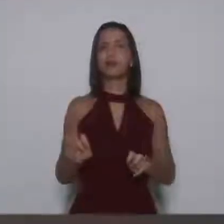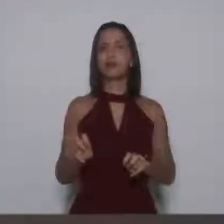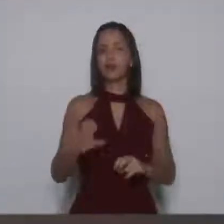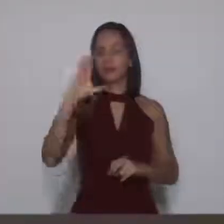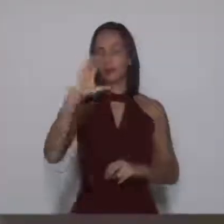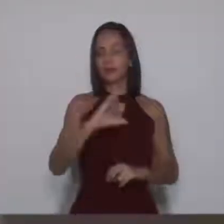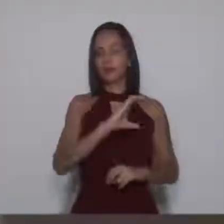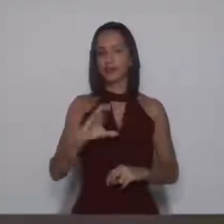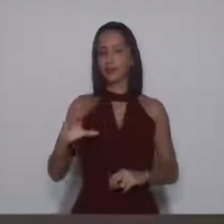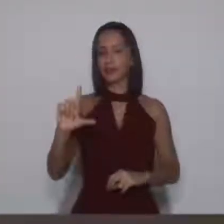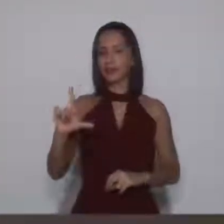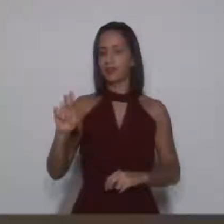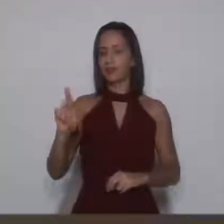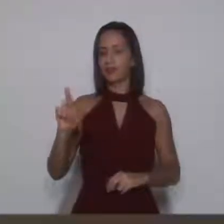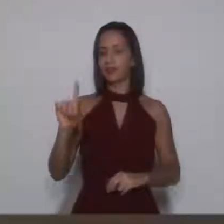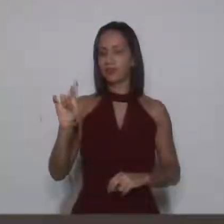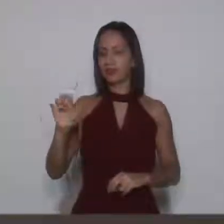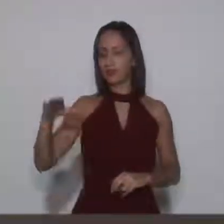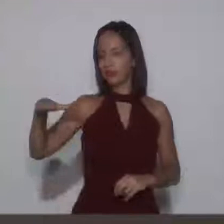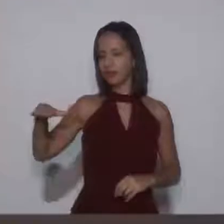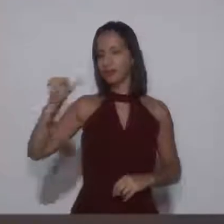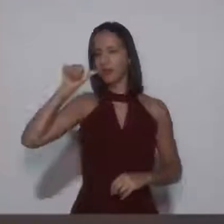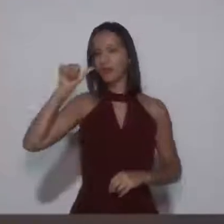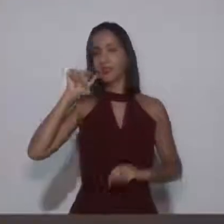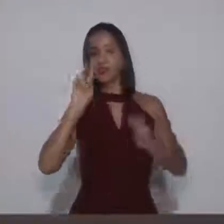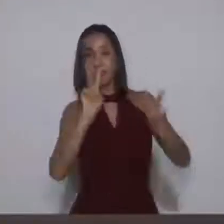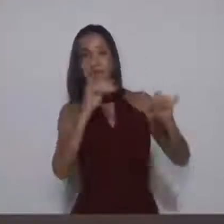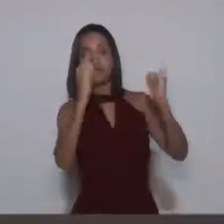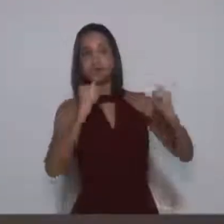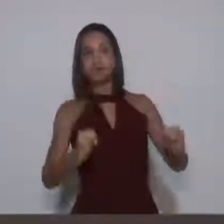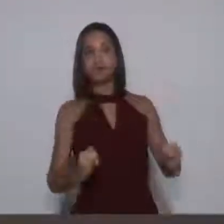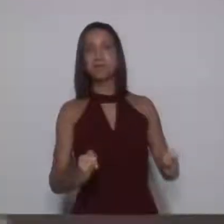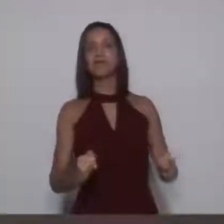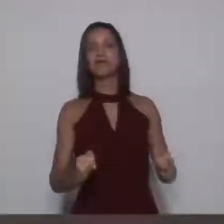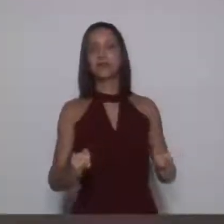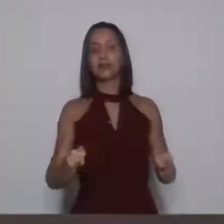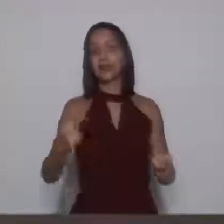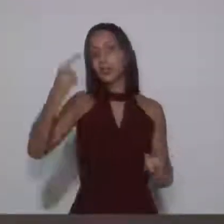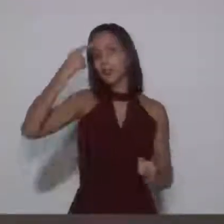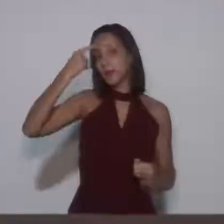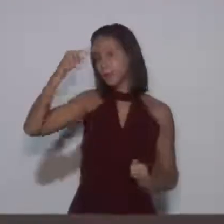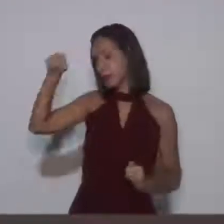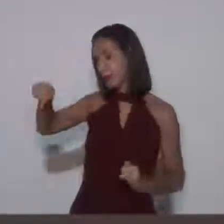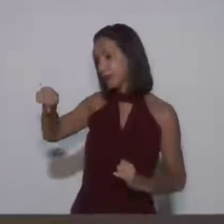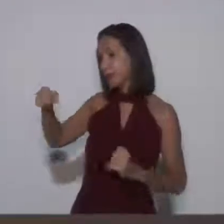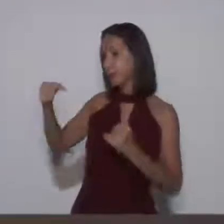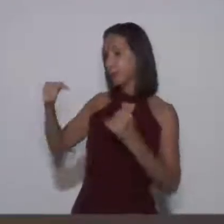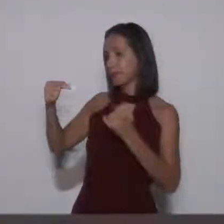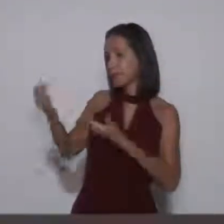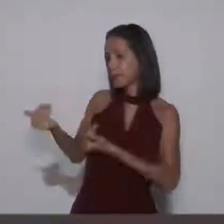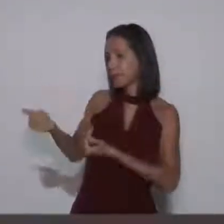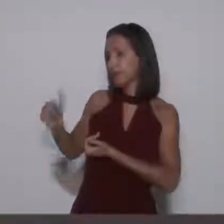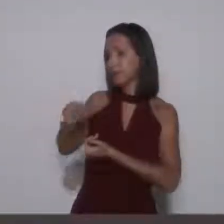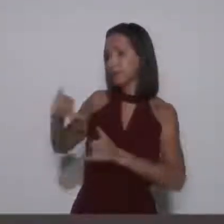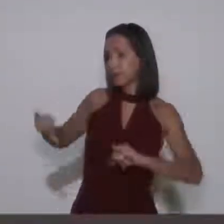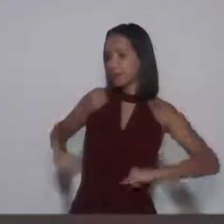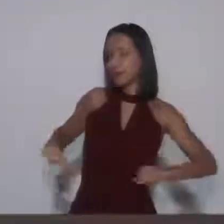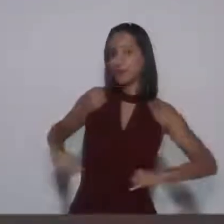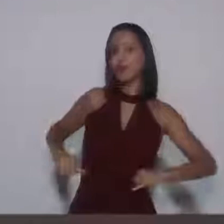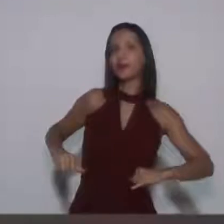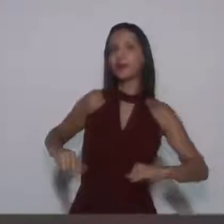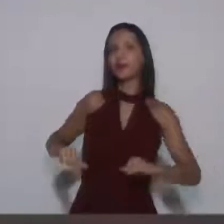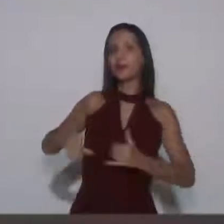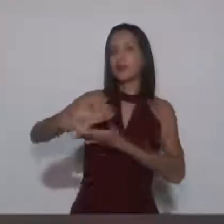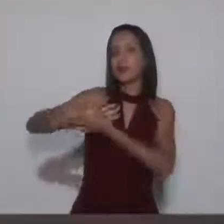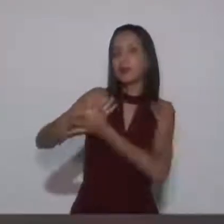Lourdes, né, que é a menina que viu a imagem, para a gente pensar no jovem, o quanto que ele sofre o preconceito nas cidades, não